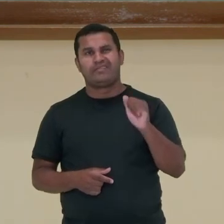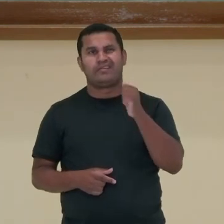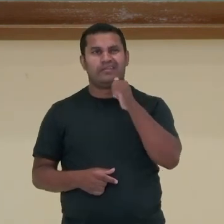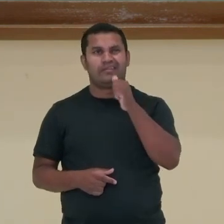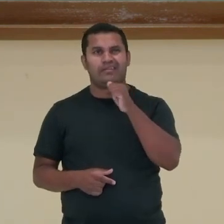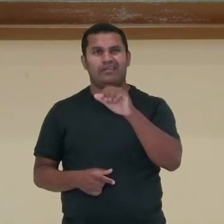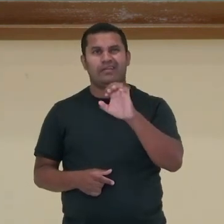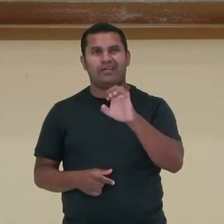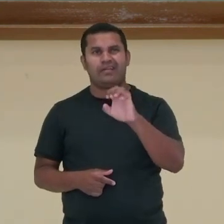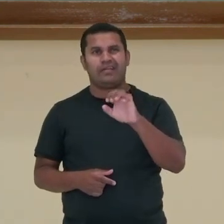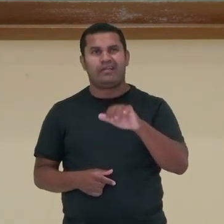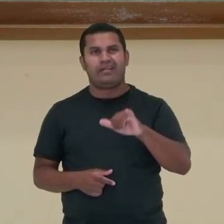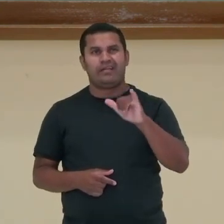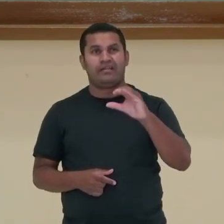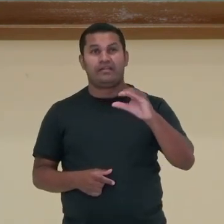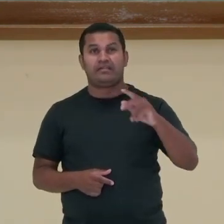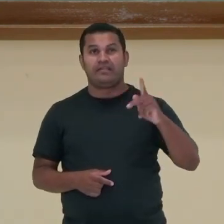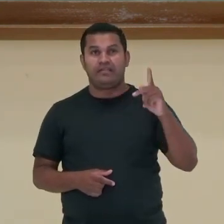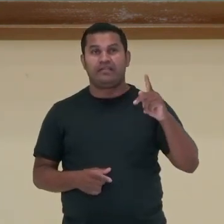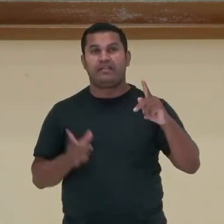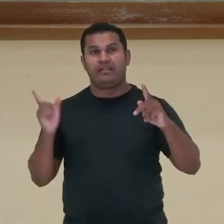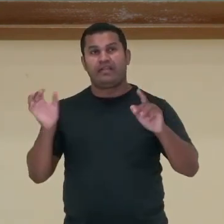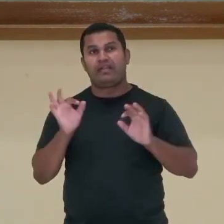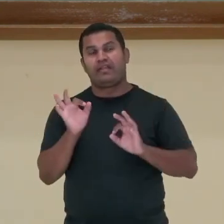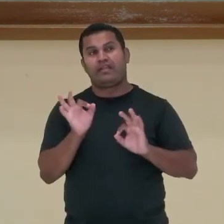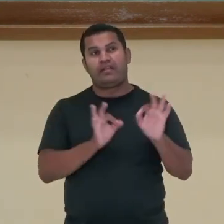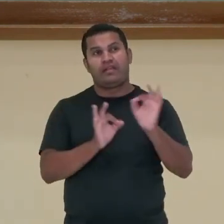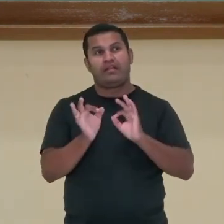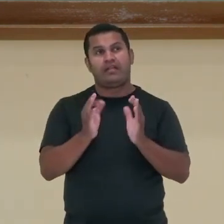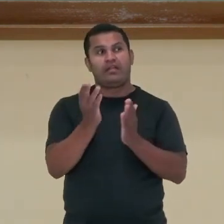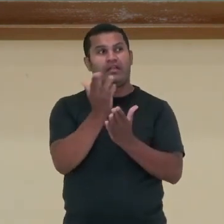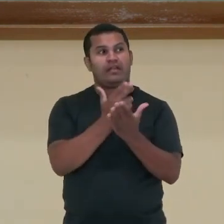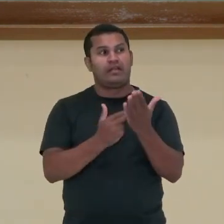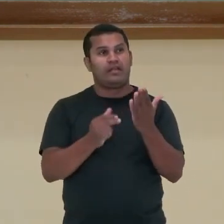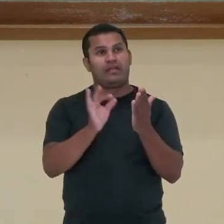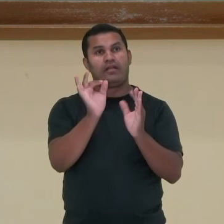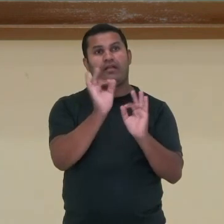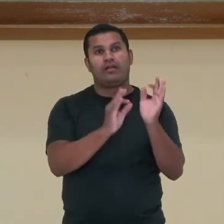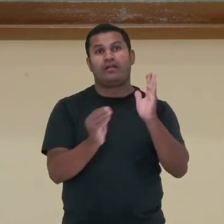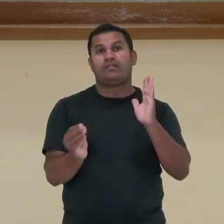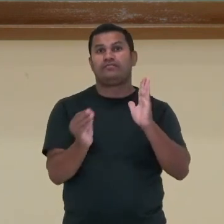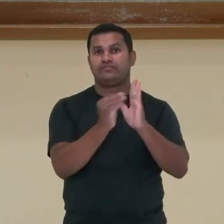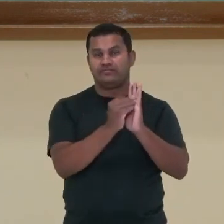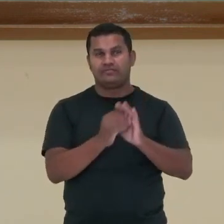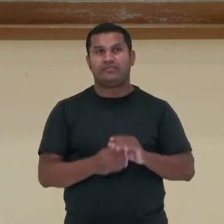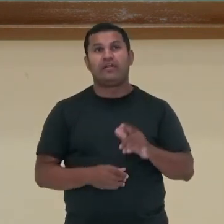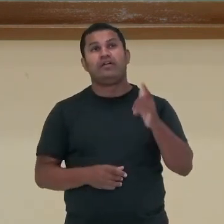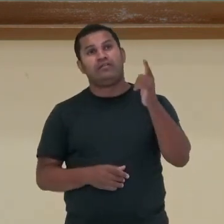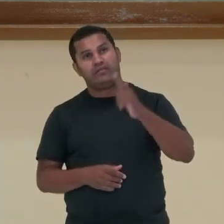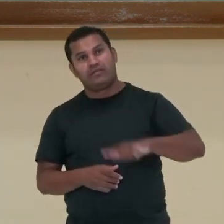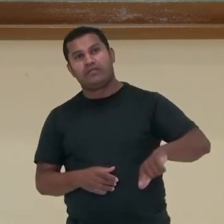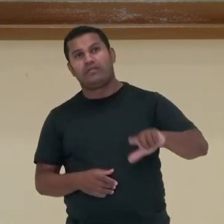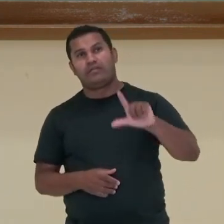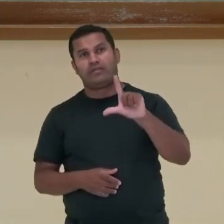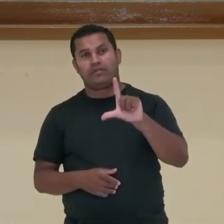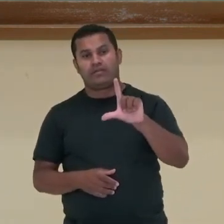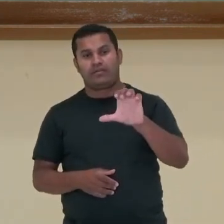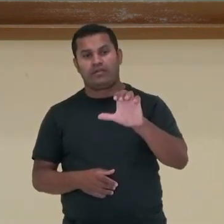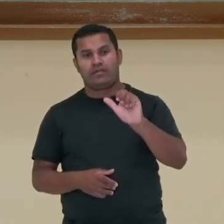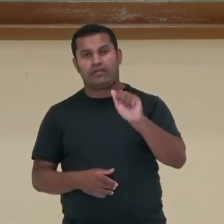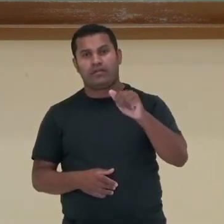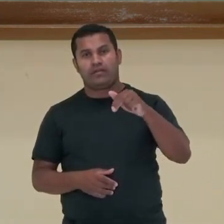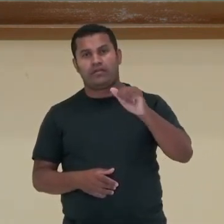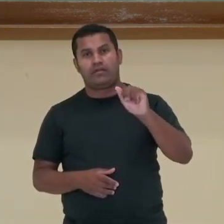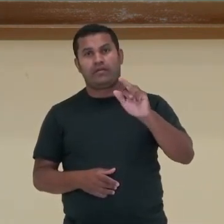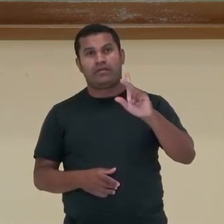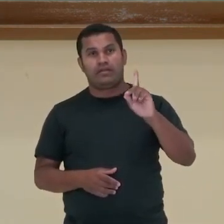trazer como padrão, porque ela pode ser feita uma edição e muitas vezes ela fica úmida muito tempo. E E nós temos esse fumato de Leonardo da Vinci, que vai fazer com que as figuras